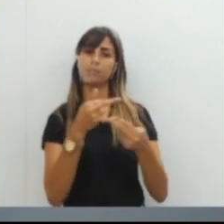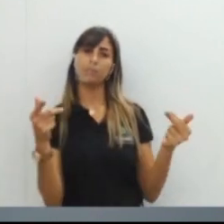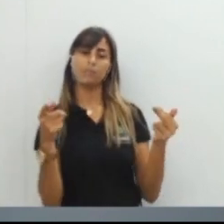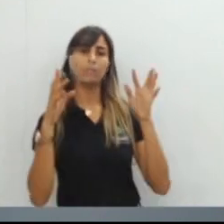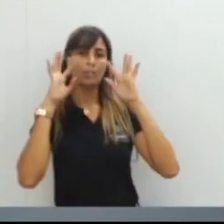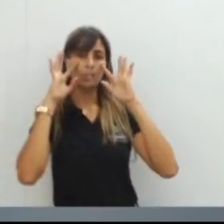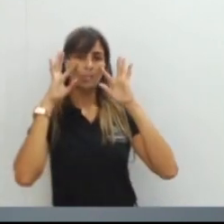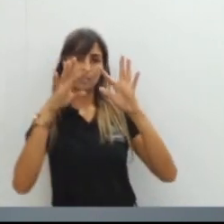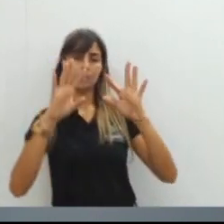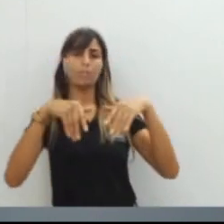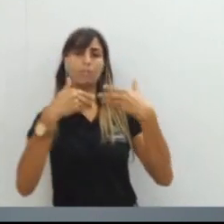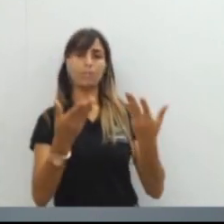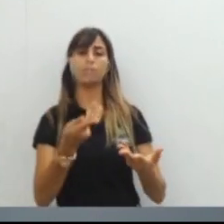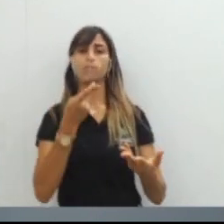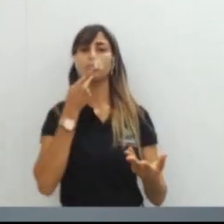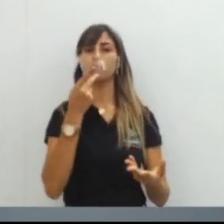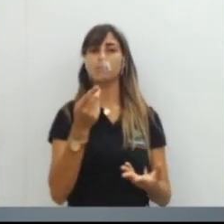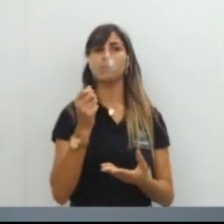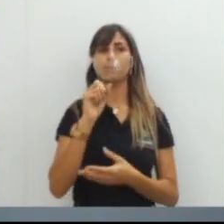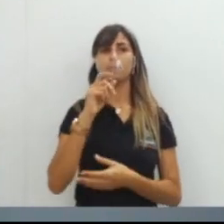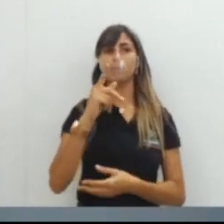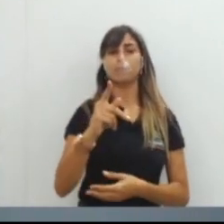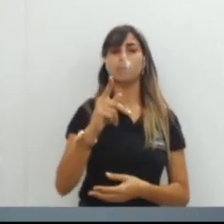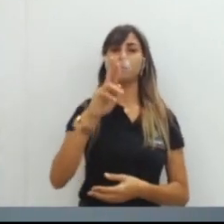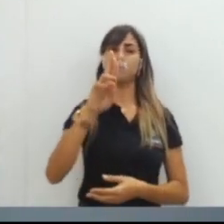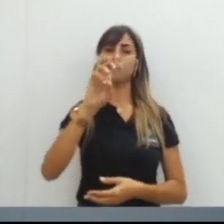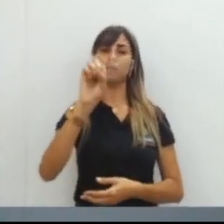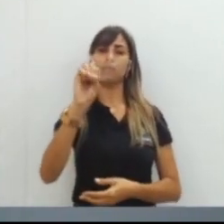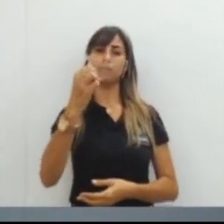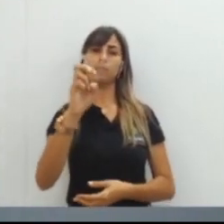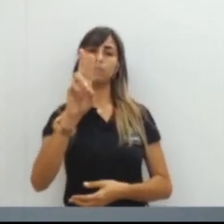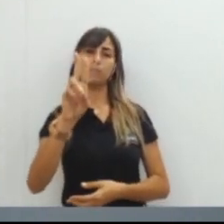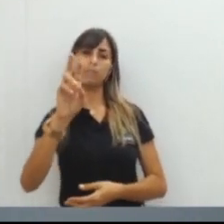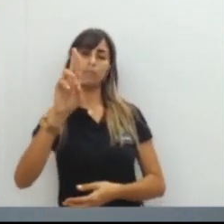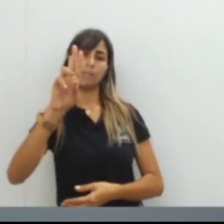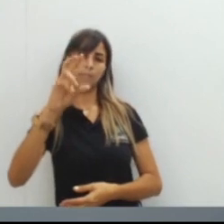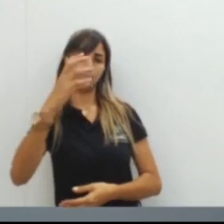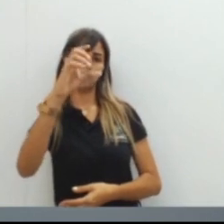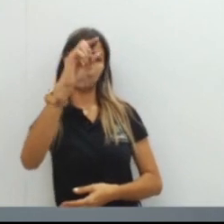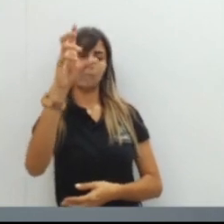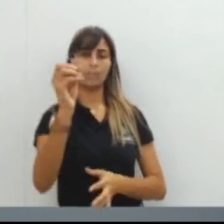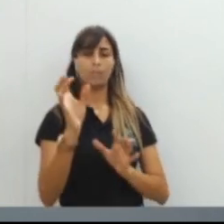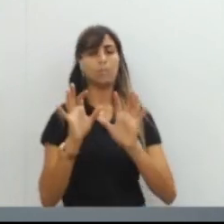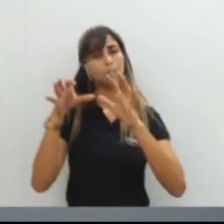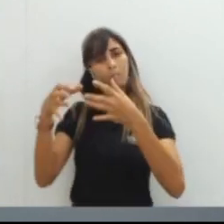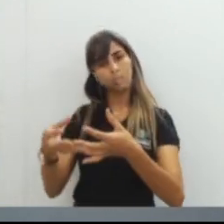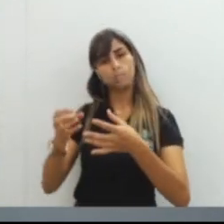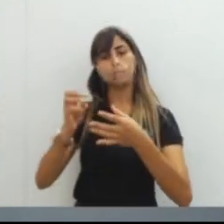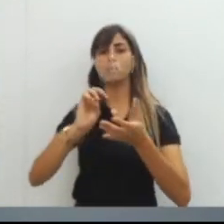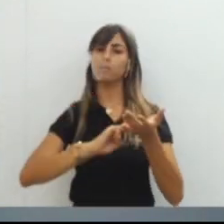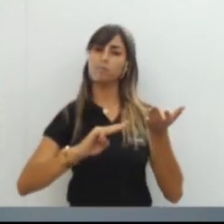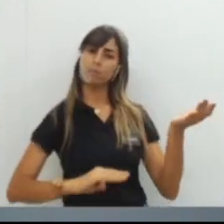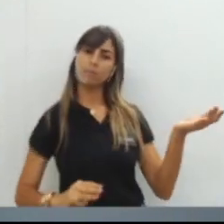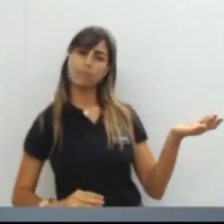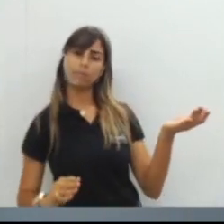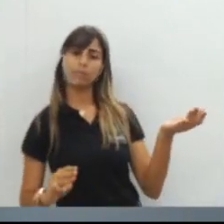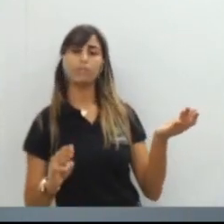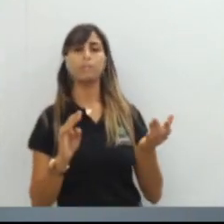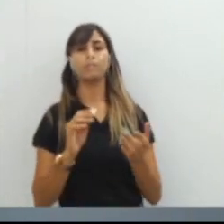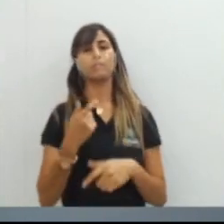atento, né? Quando eu falo em preservação, eu estou falando em quê, gente? Um conjunto de métodos, procedimentos